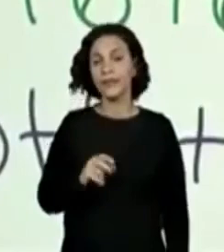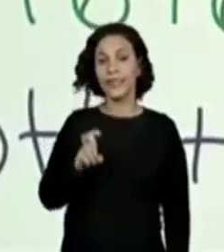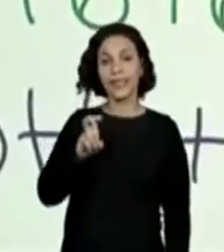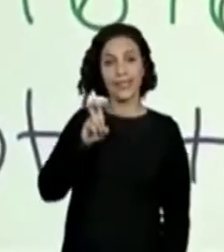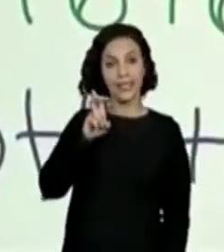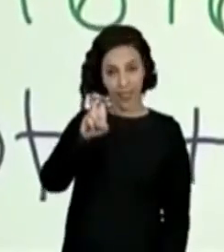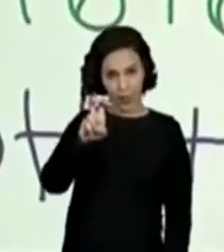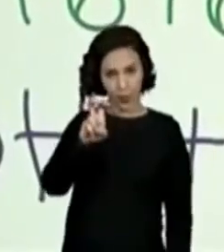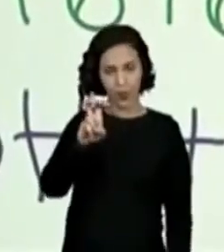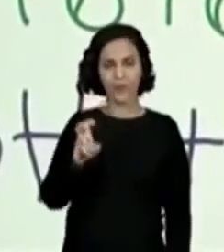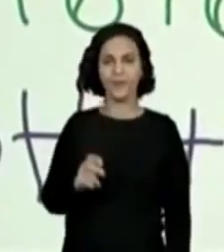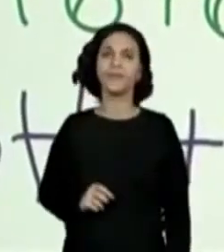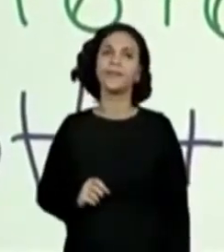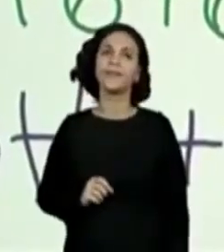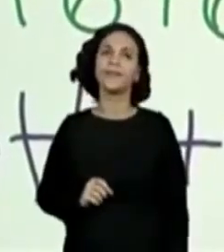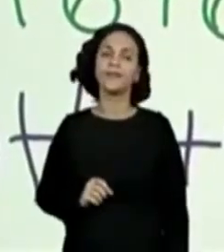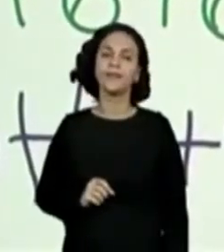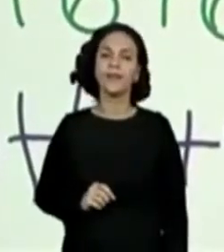5...